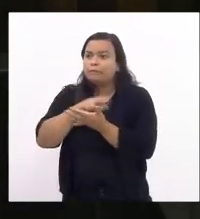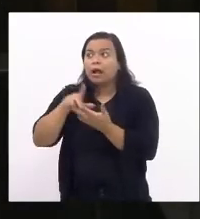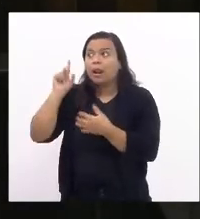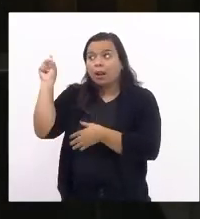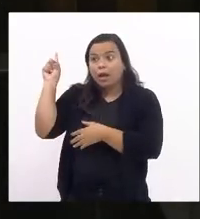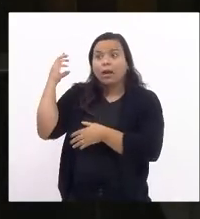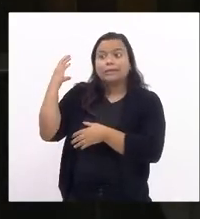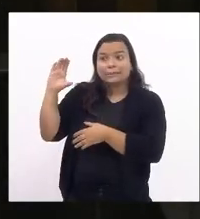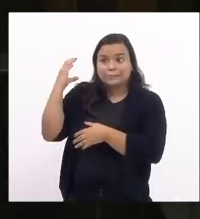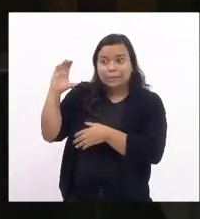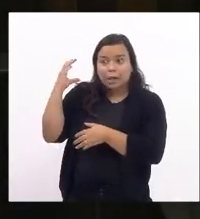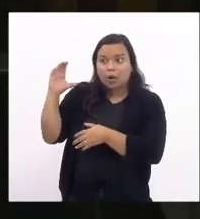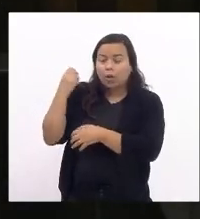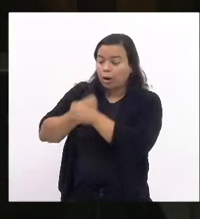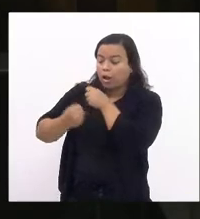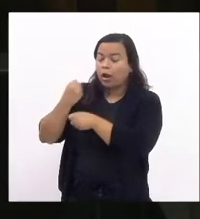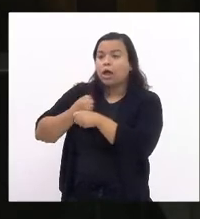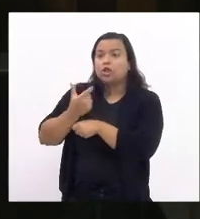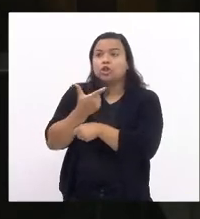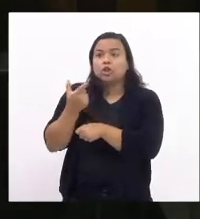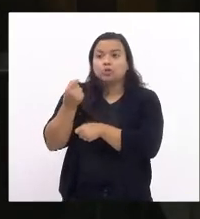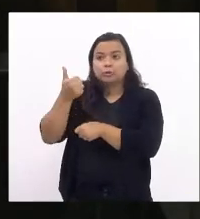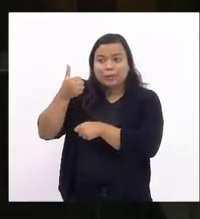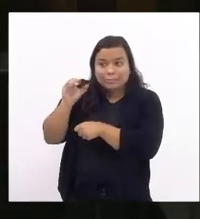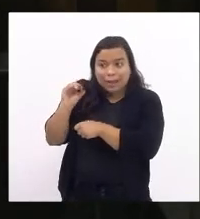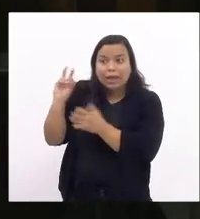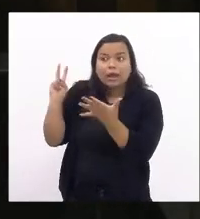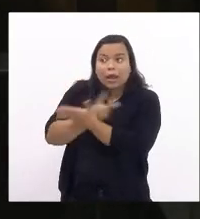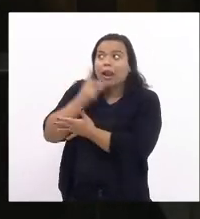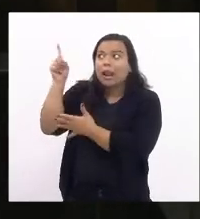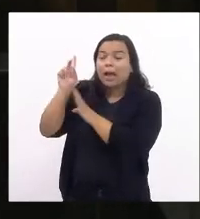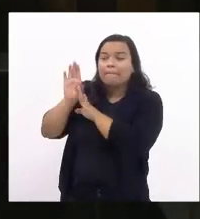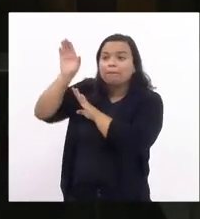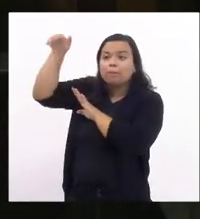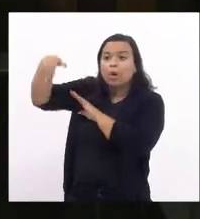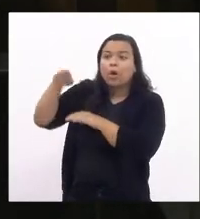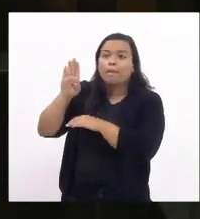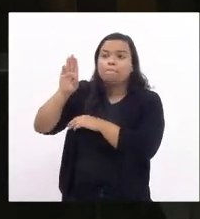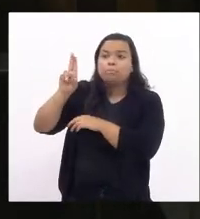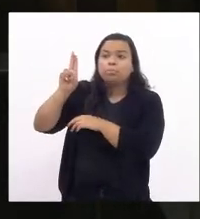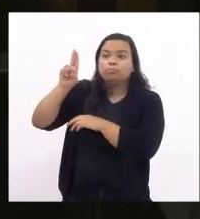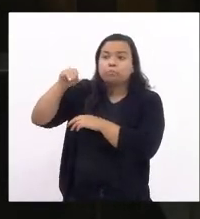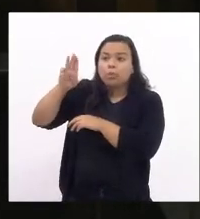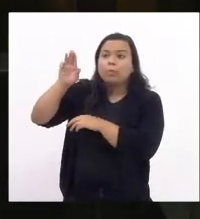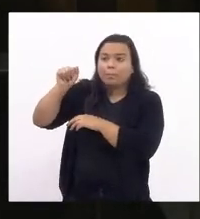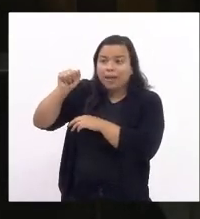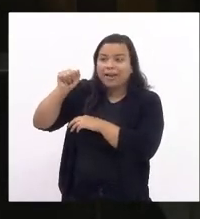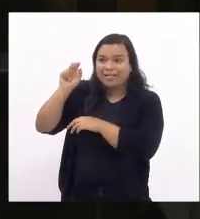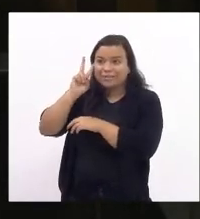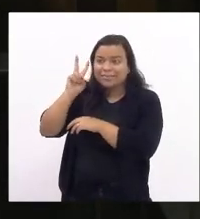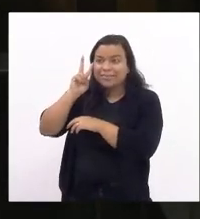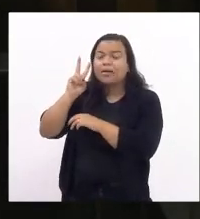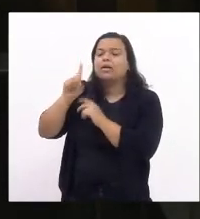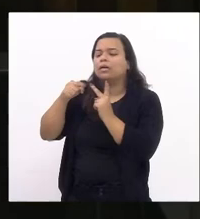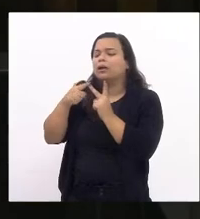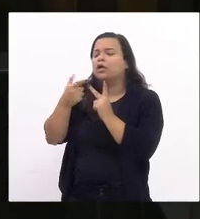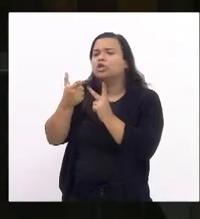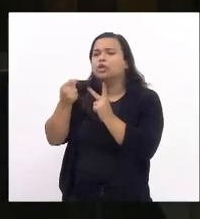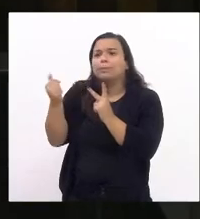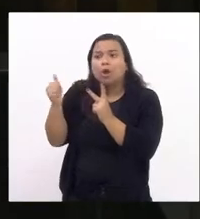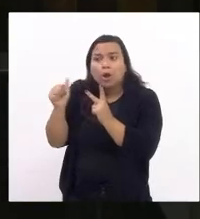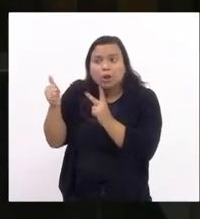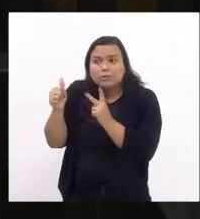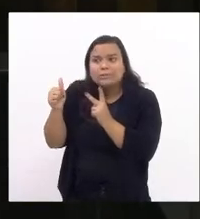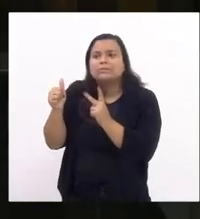viveu, no ano de 2010, a tragédia do Bumba. Em 2011, teve a tragédia da região serrana. A gente teve